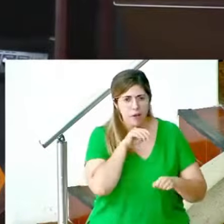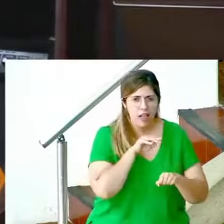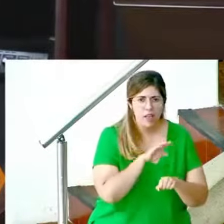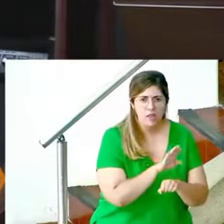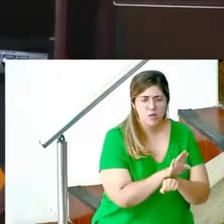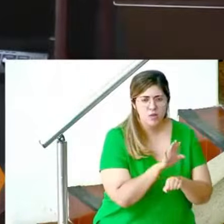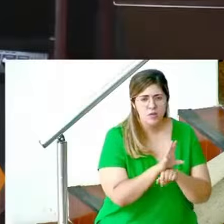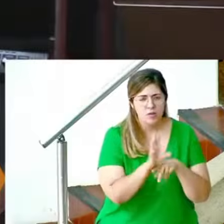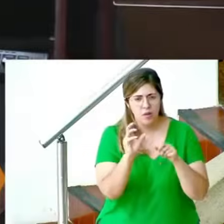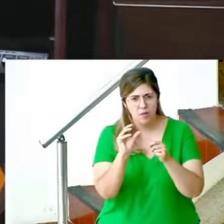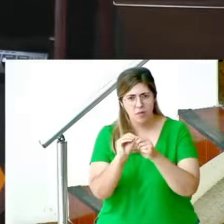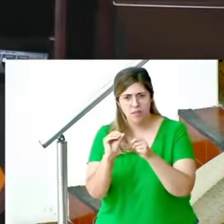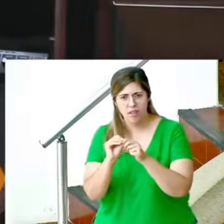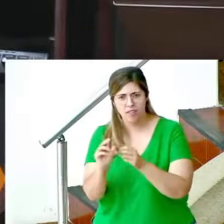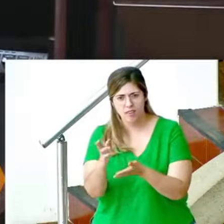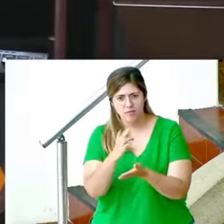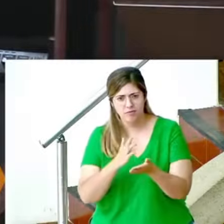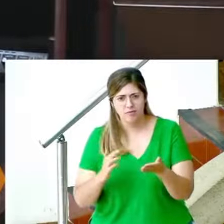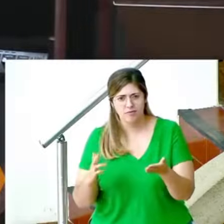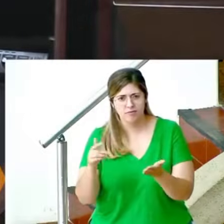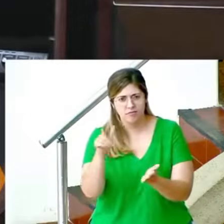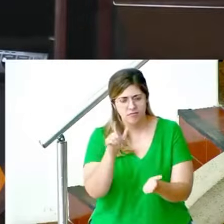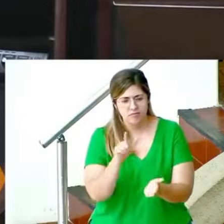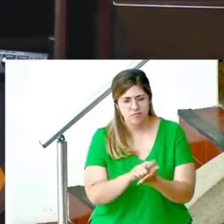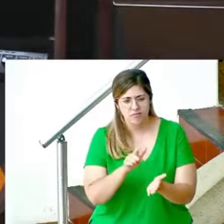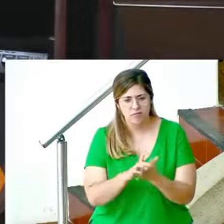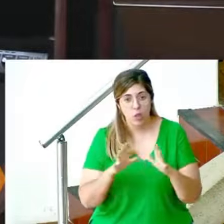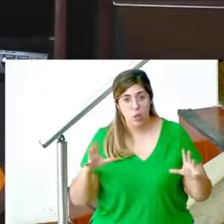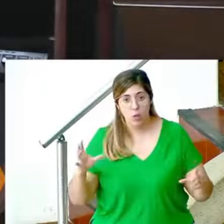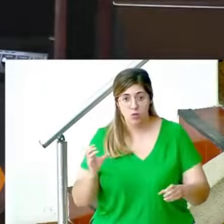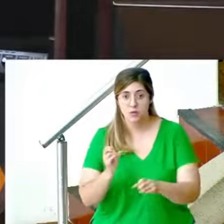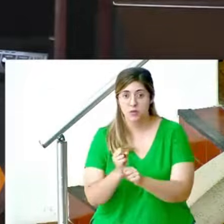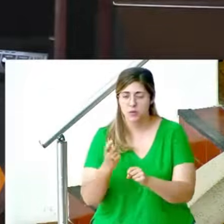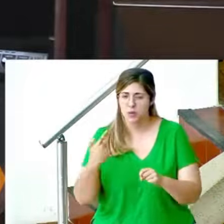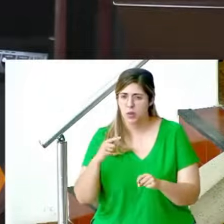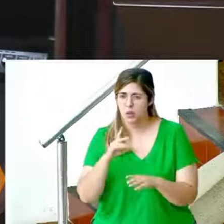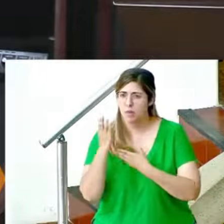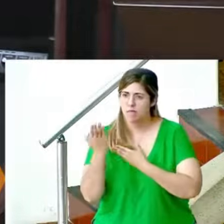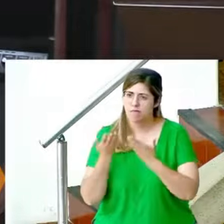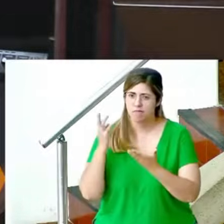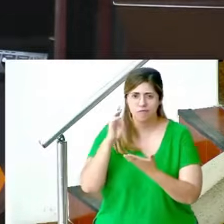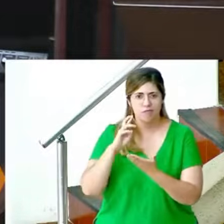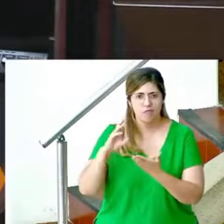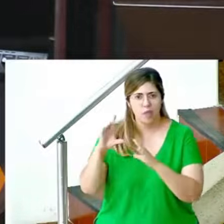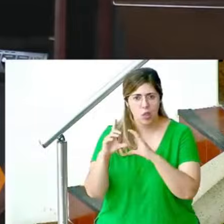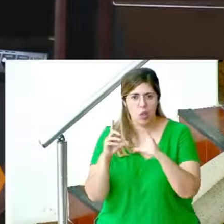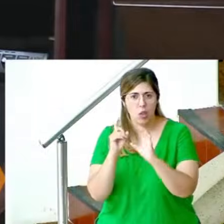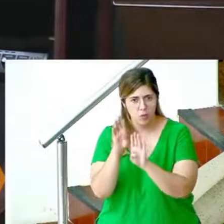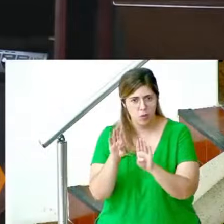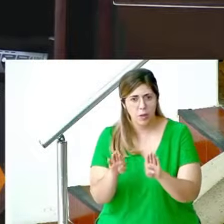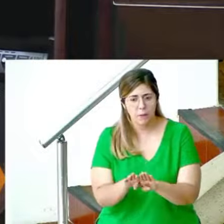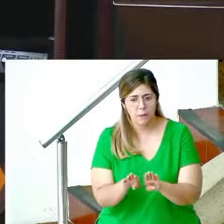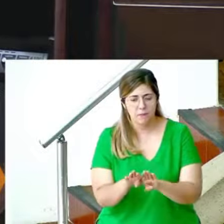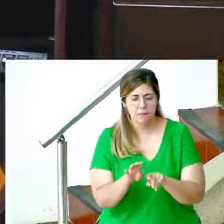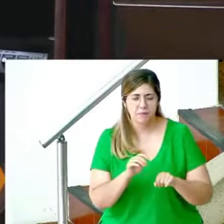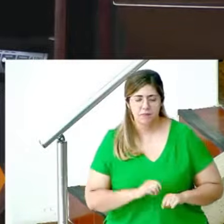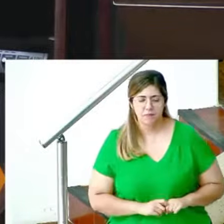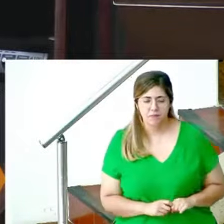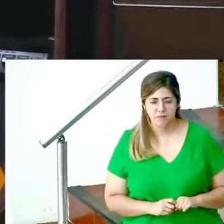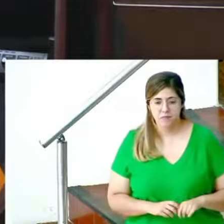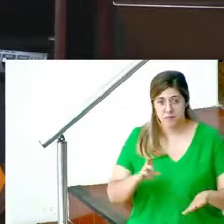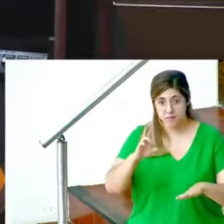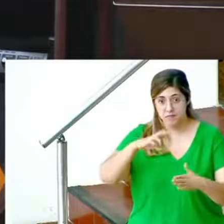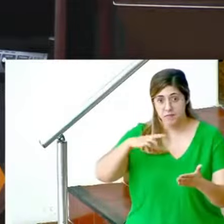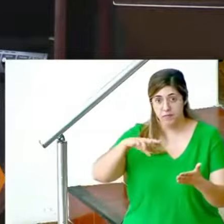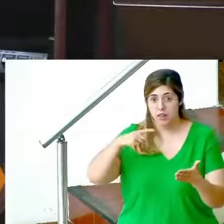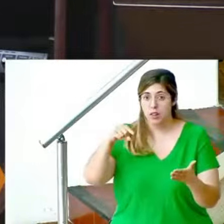também possam prestar esse culto de maneira integral ao Senhor. Ajudem na ilustração. Então, vou ler o texto,